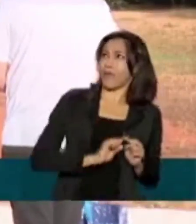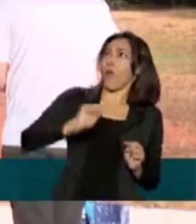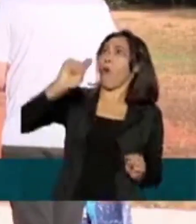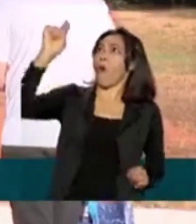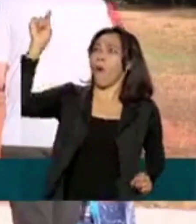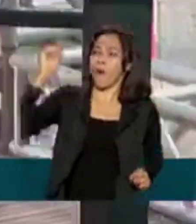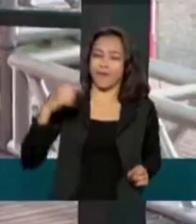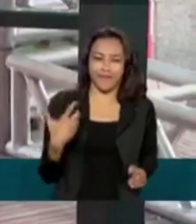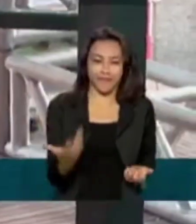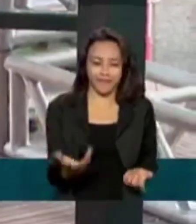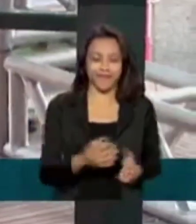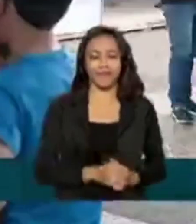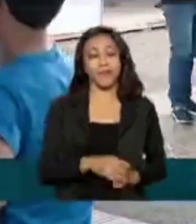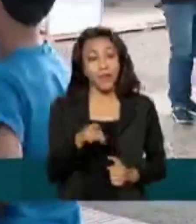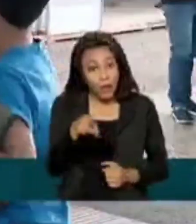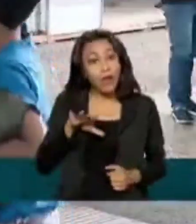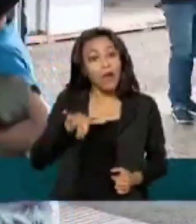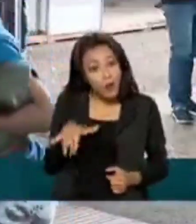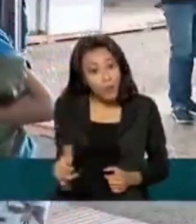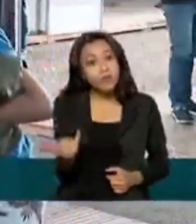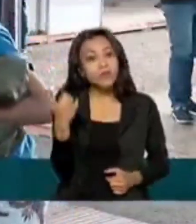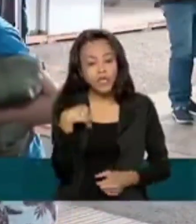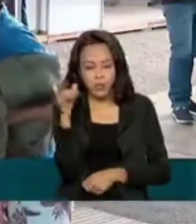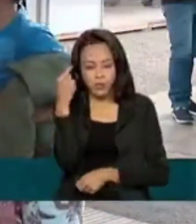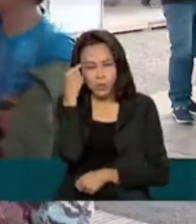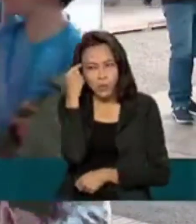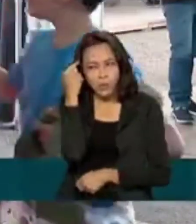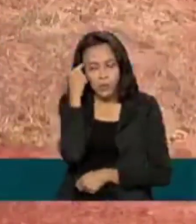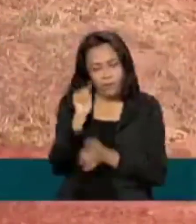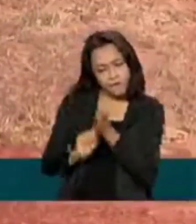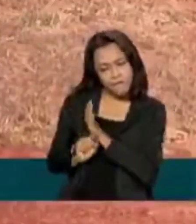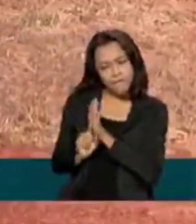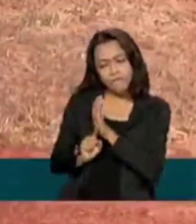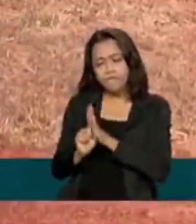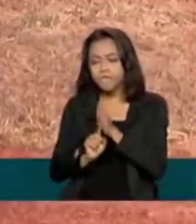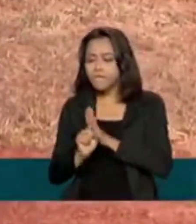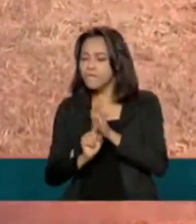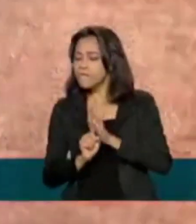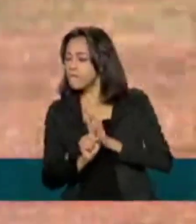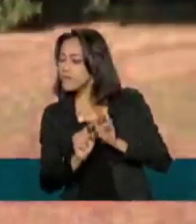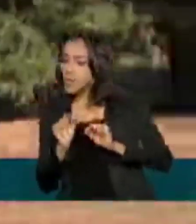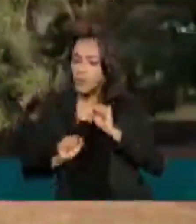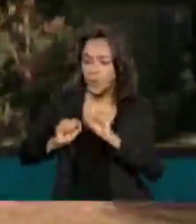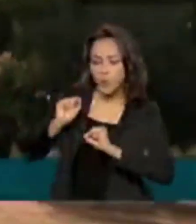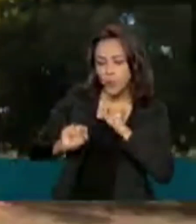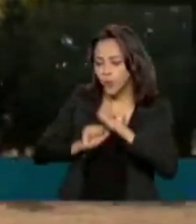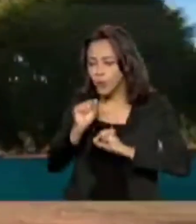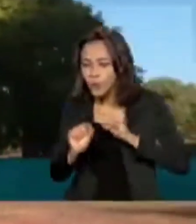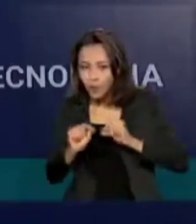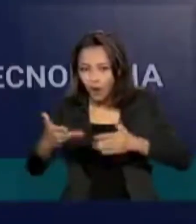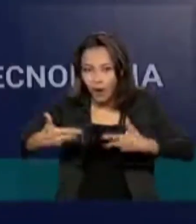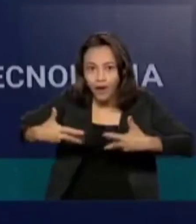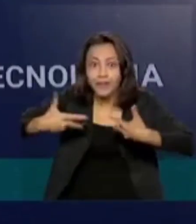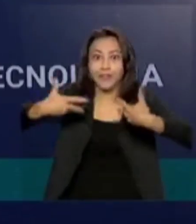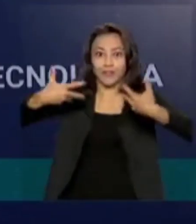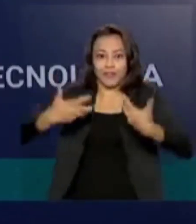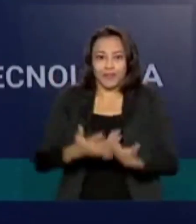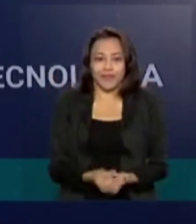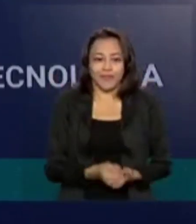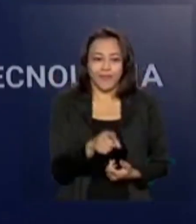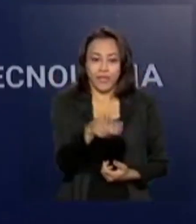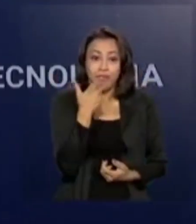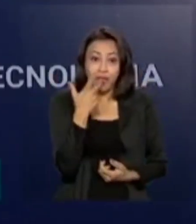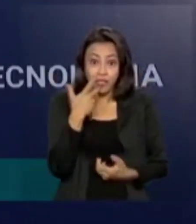tão alto desse jeito. Oportunidade de instigar a mente dos pequenos por um universo de possibilidades. Isso desperta